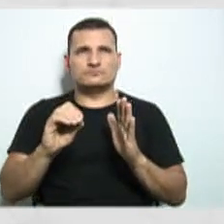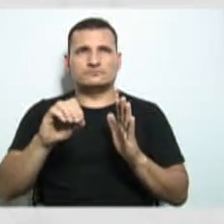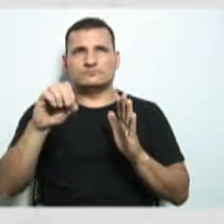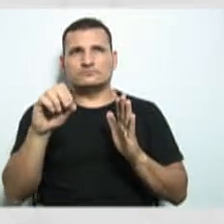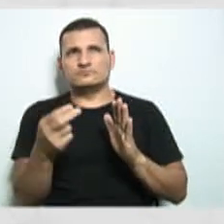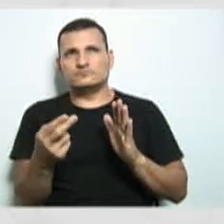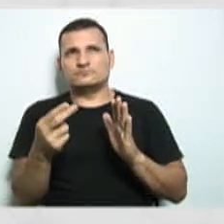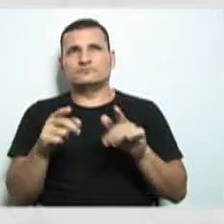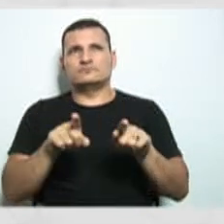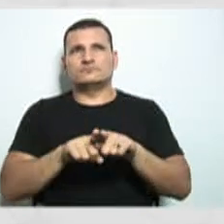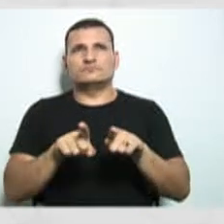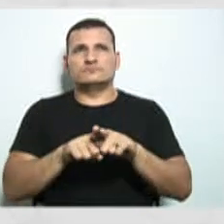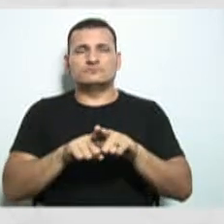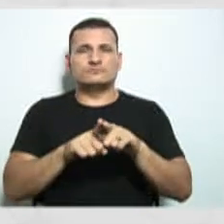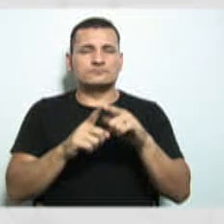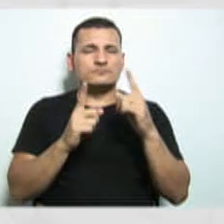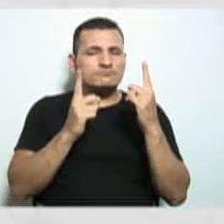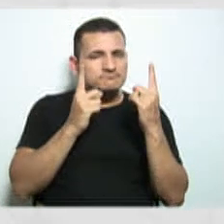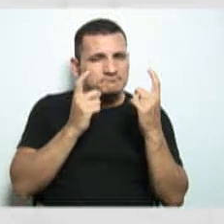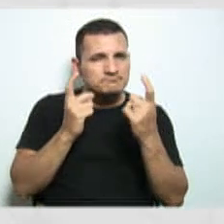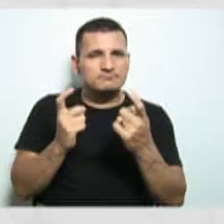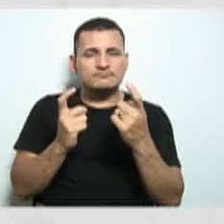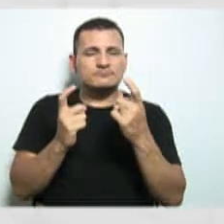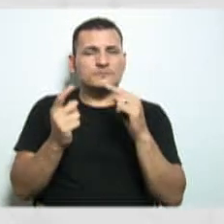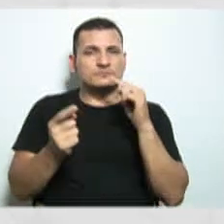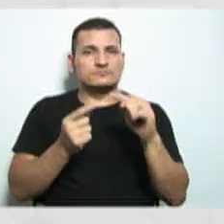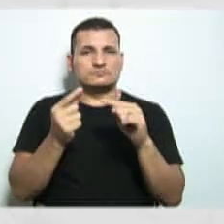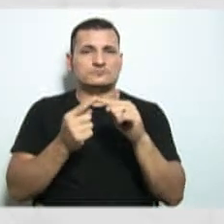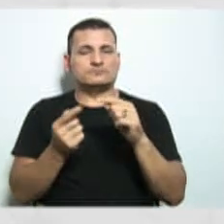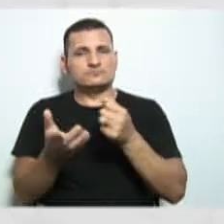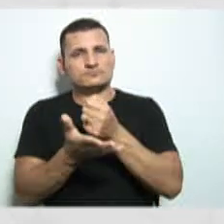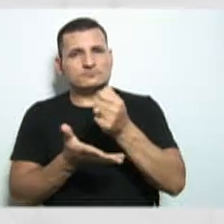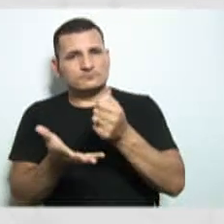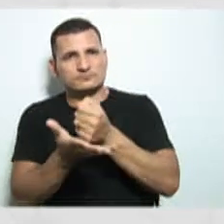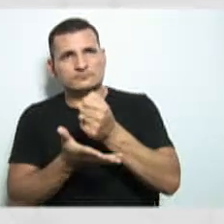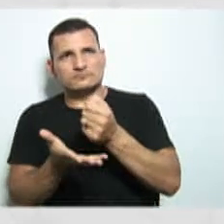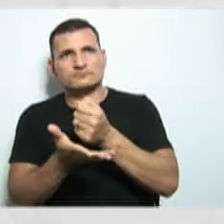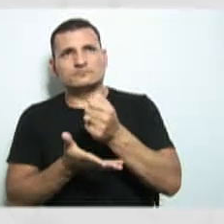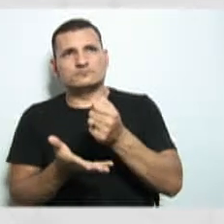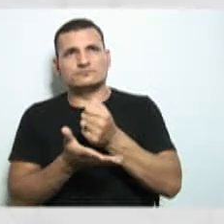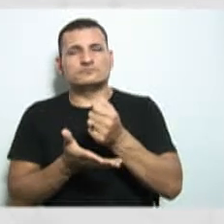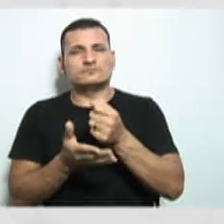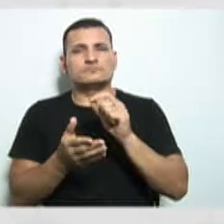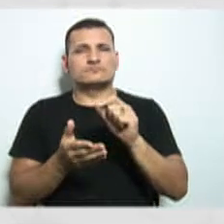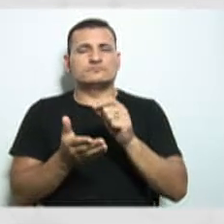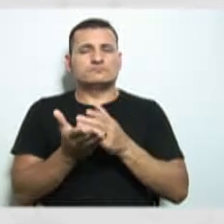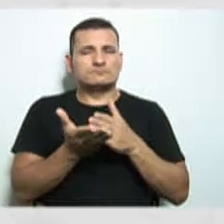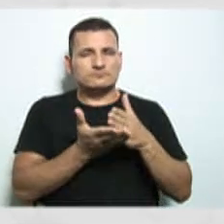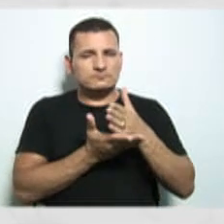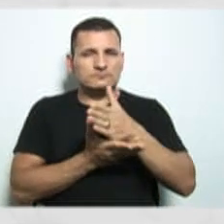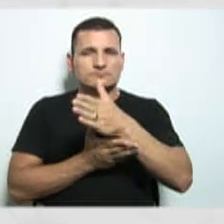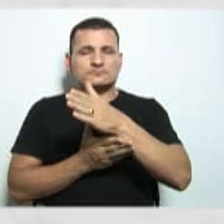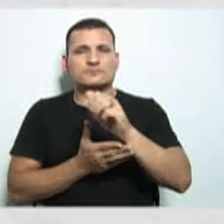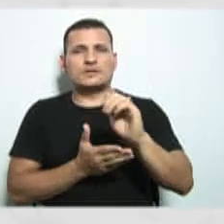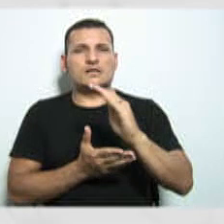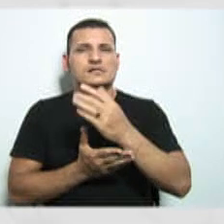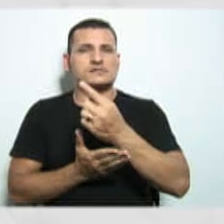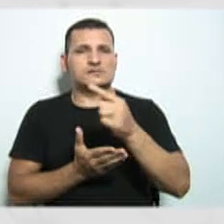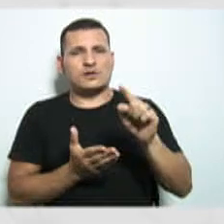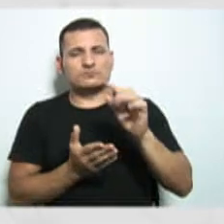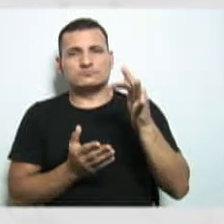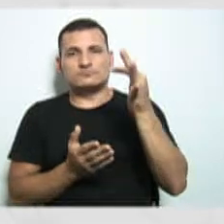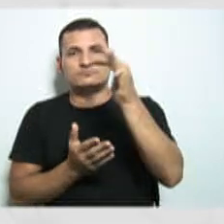uma perspectiva que tem como objetivo básico dar o curso de ação para o futuro.